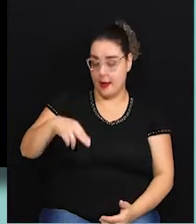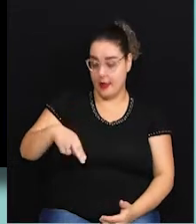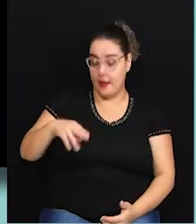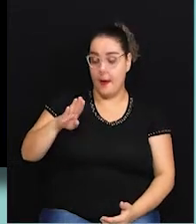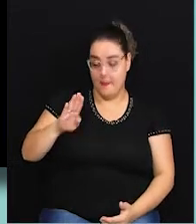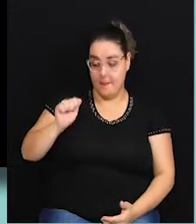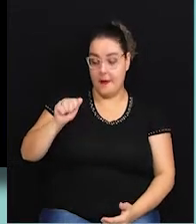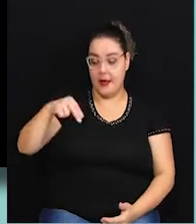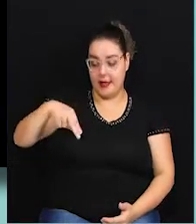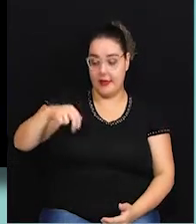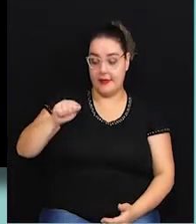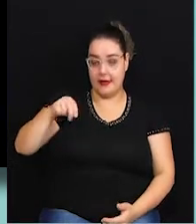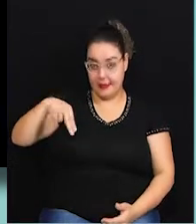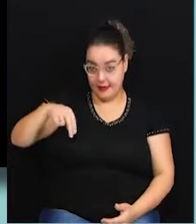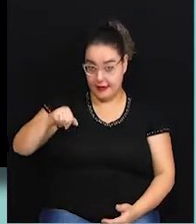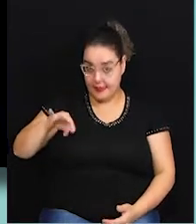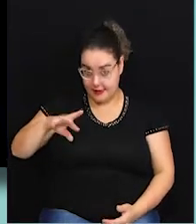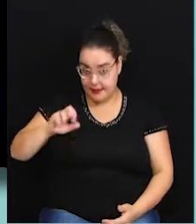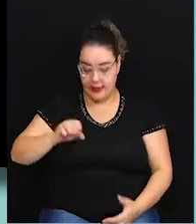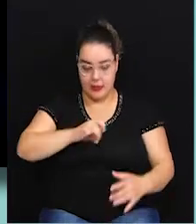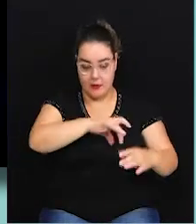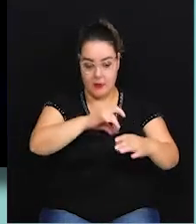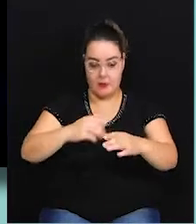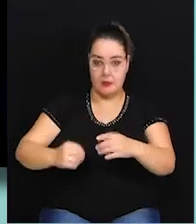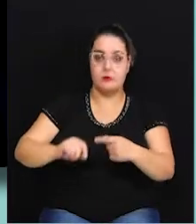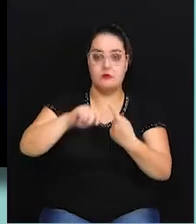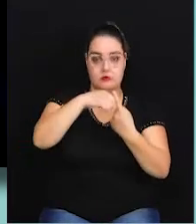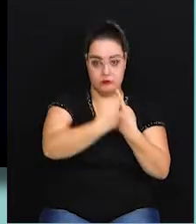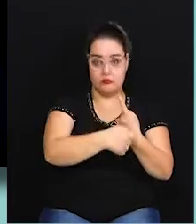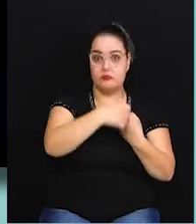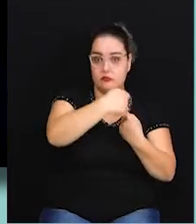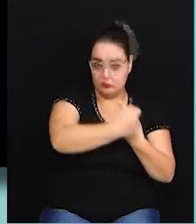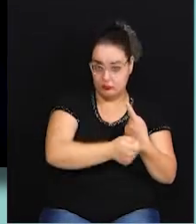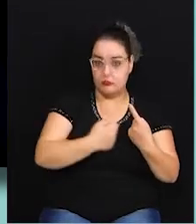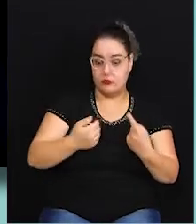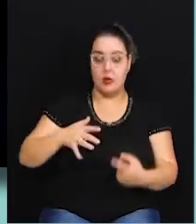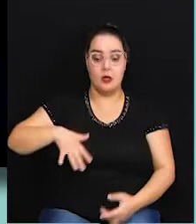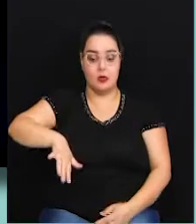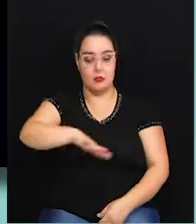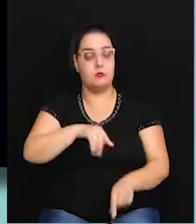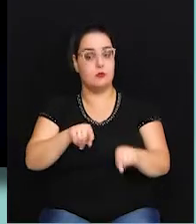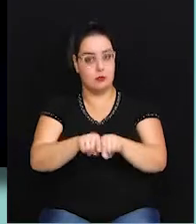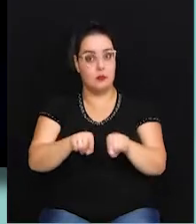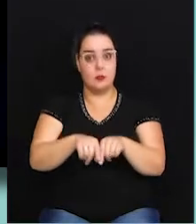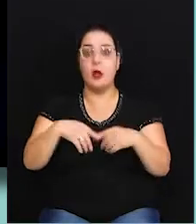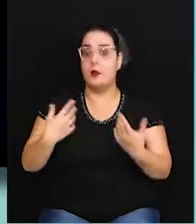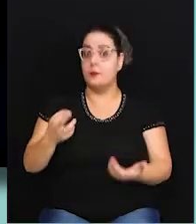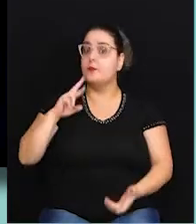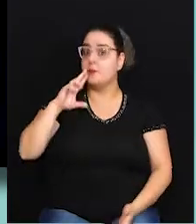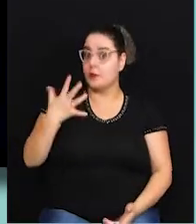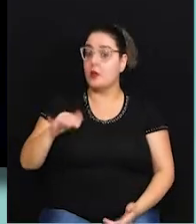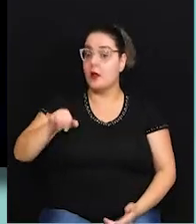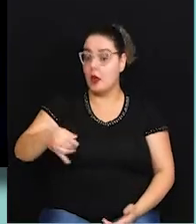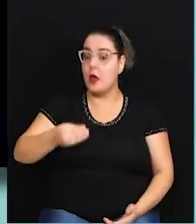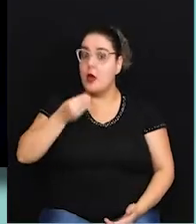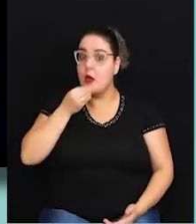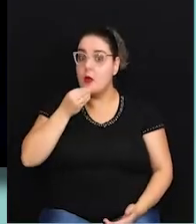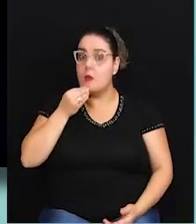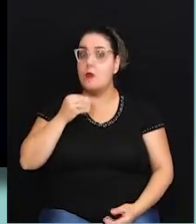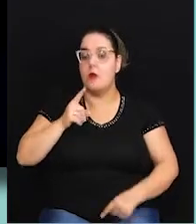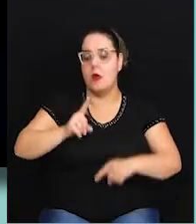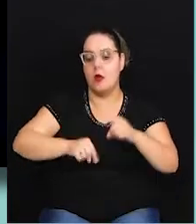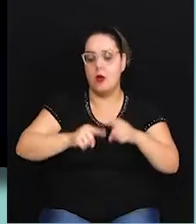plantação da banana ela é muito presente no nosso país e também na nossa região, nós resolvemos, então,